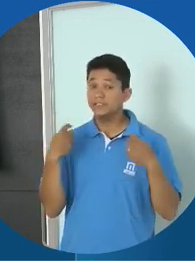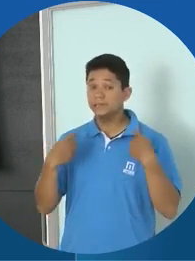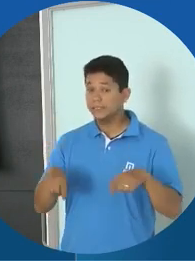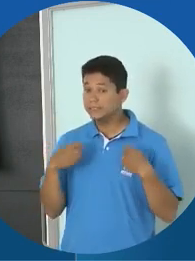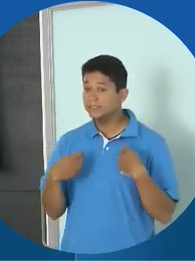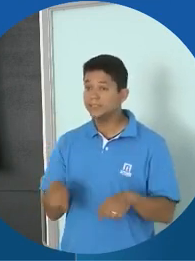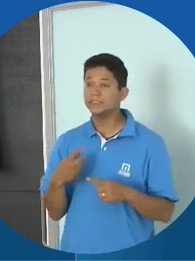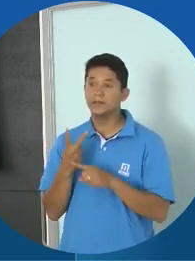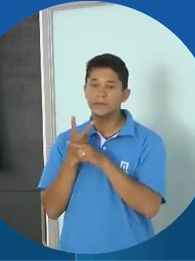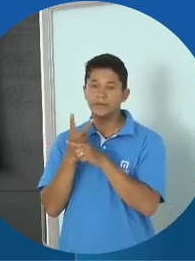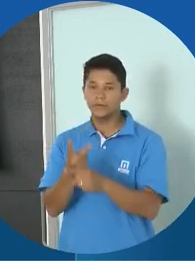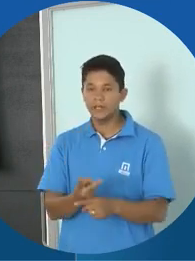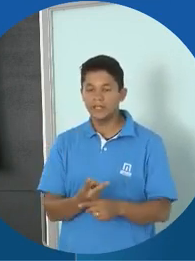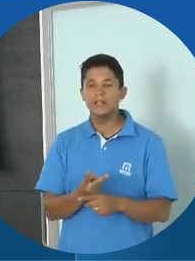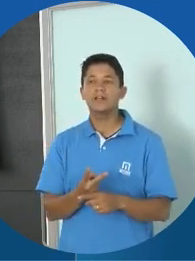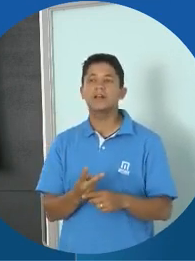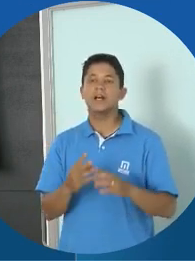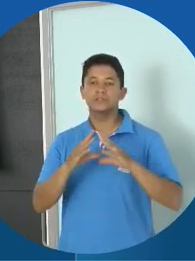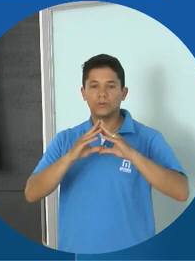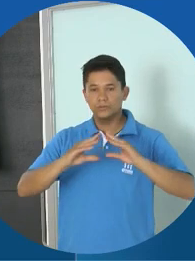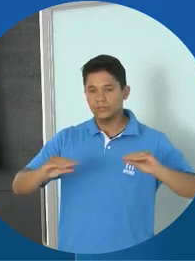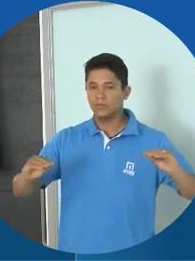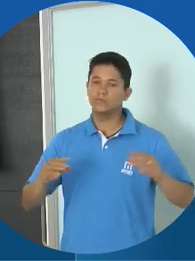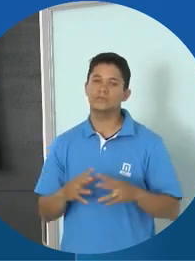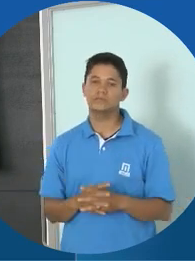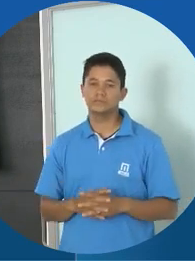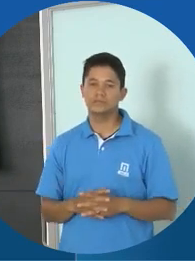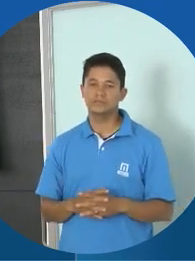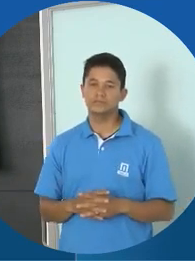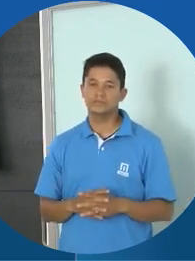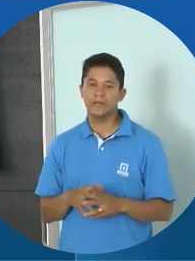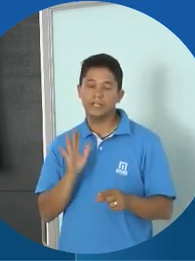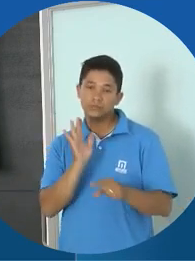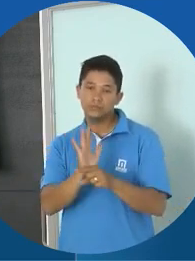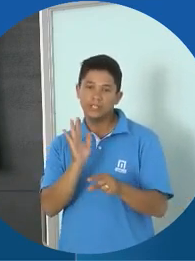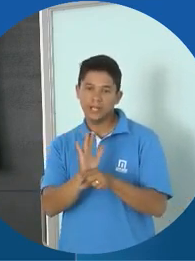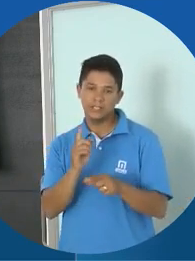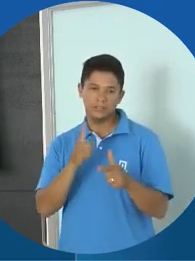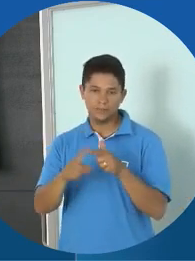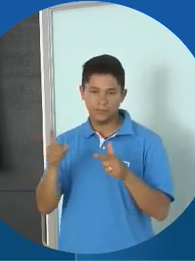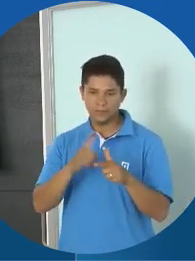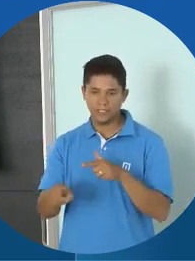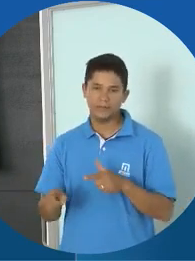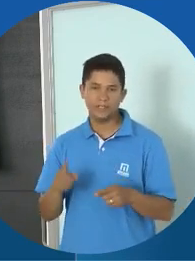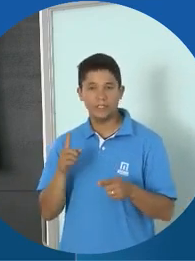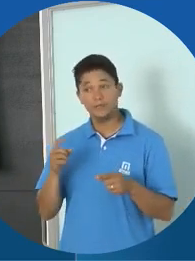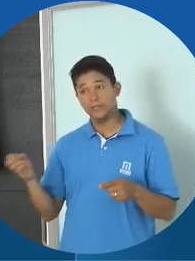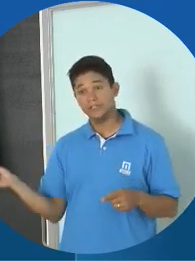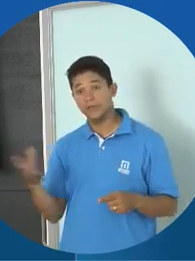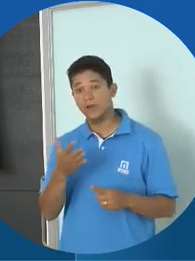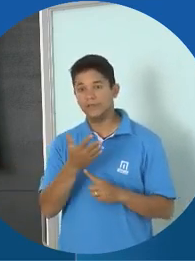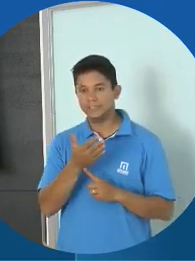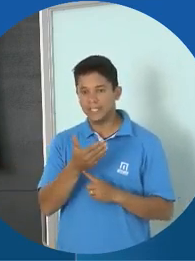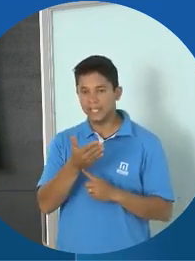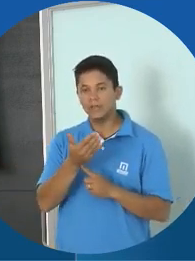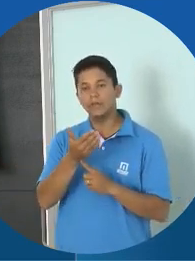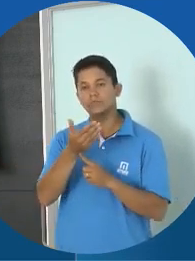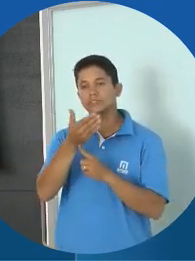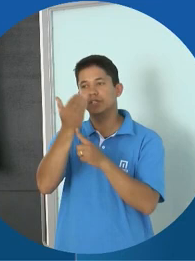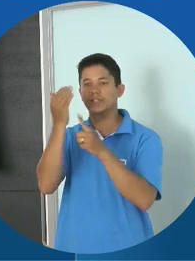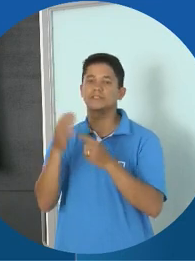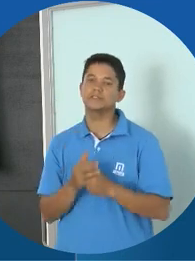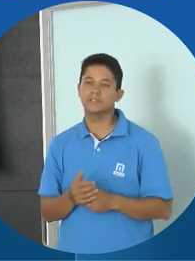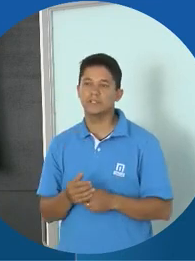buscar essa solução e pensar um pouco de forma dessas novas tecnologias e desses novos produtos